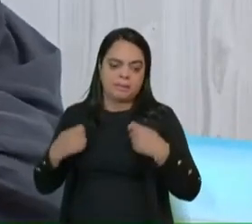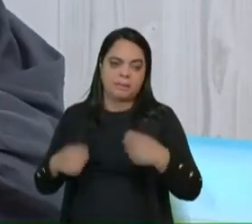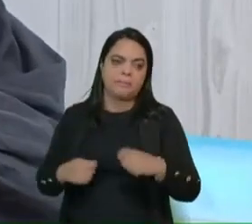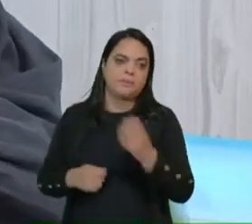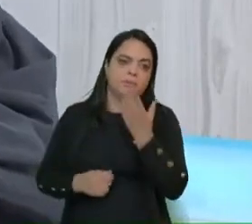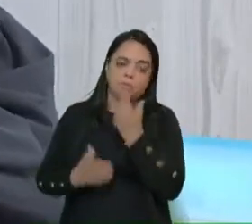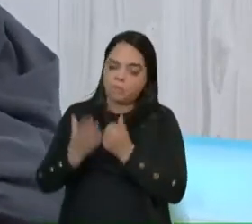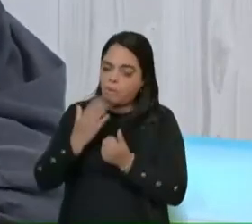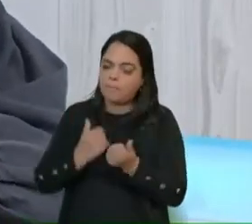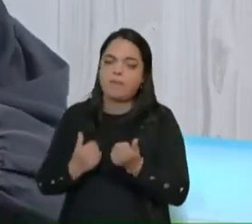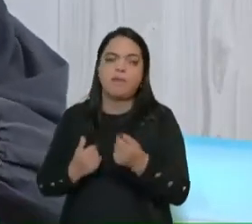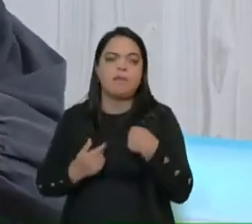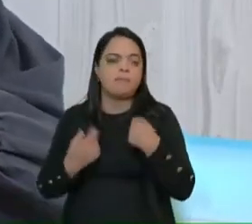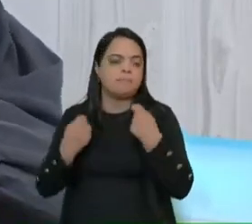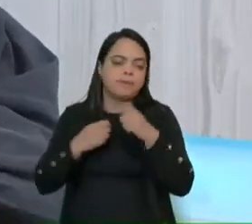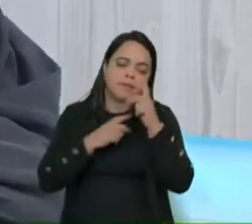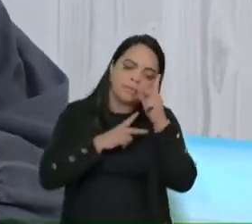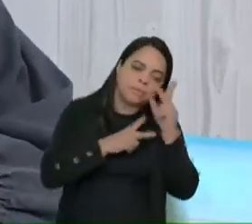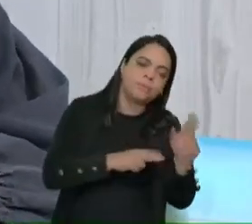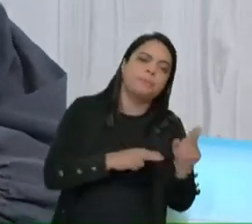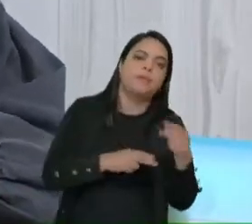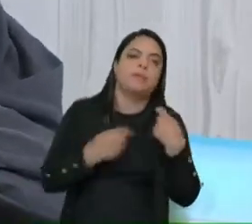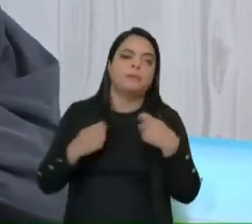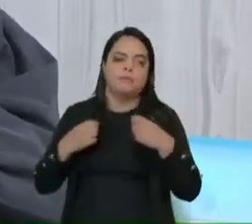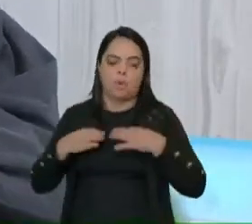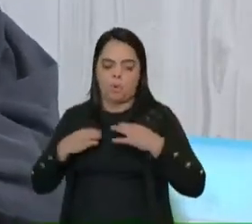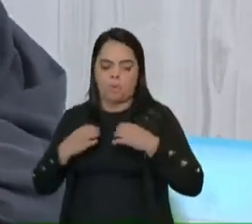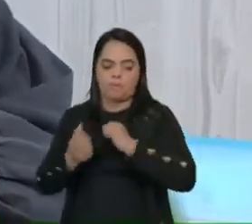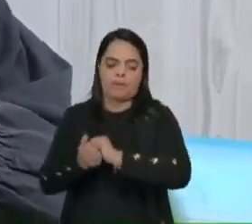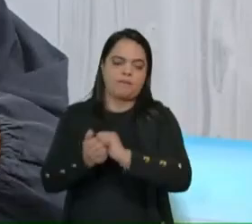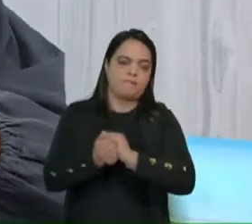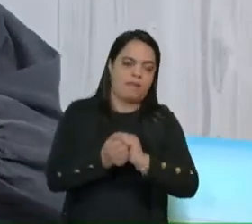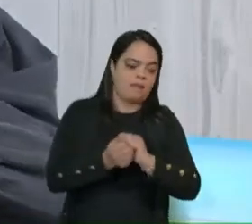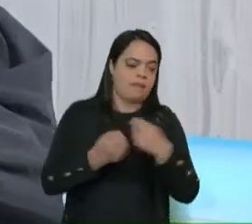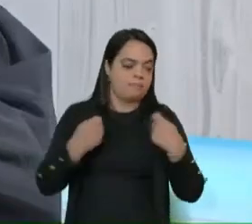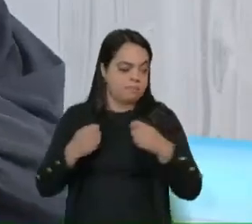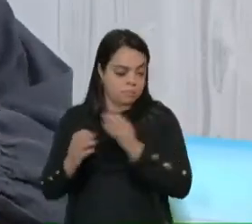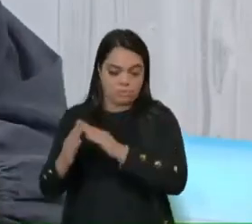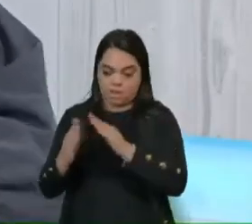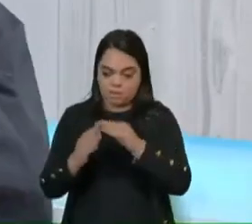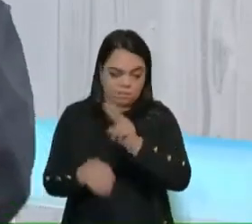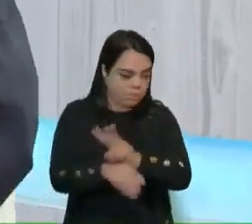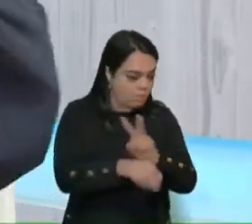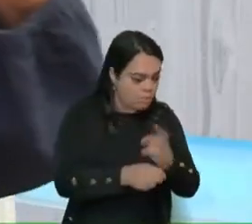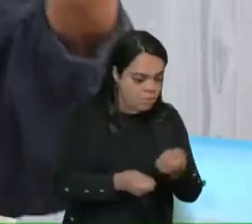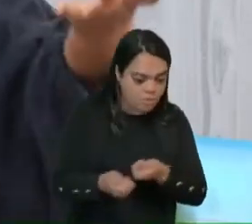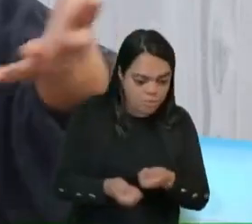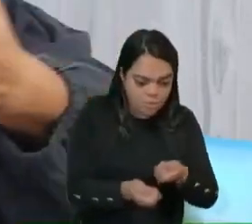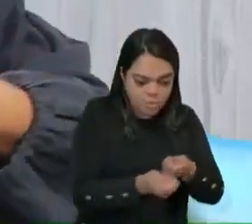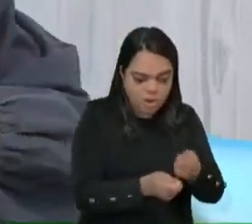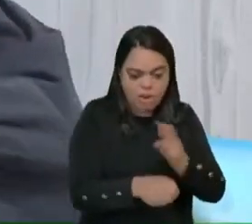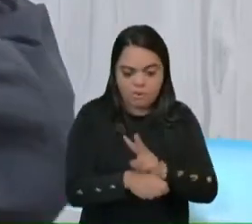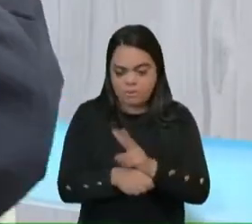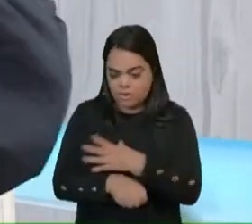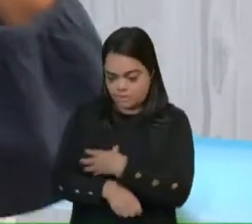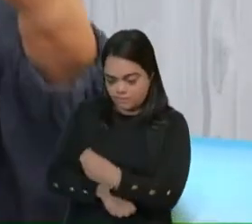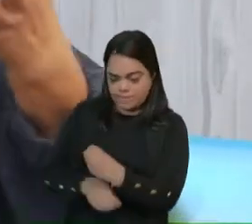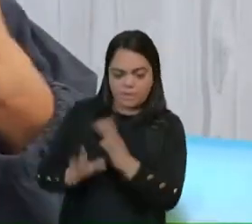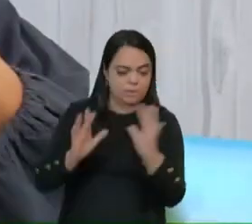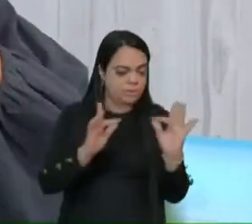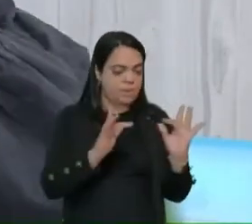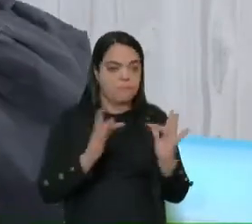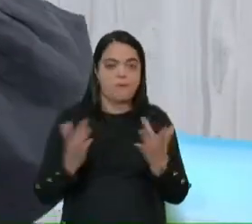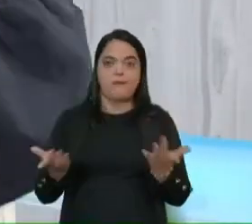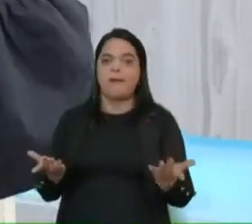comer eu preciso dormir eu preciso lavar minha roupa eu preciso cuidar da minha casa dos filhos da namorado da